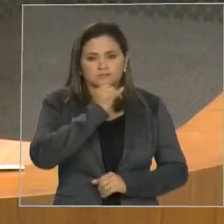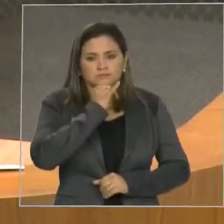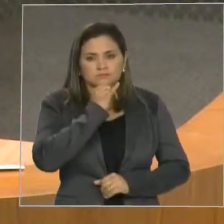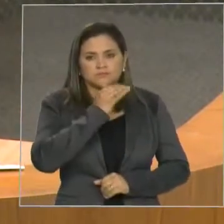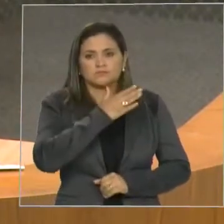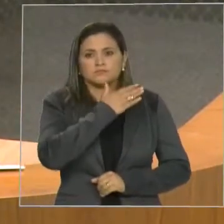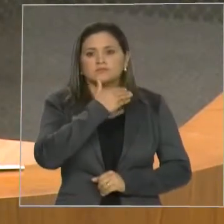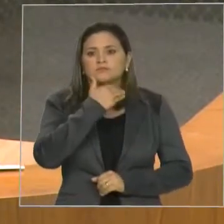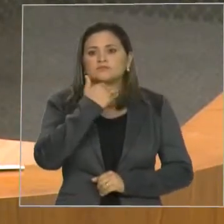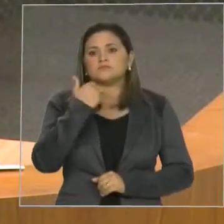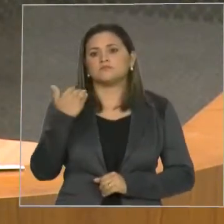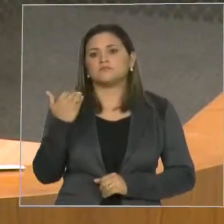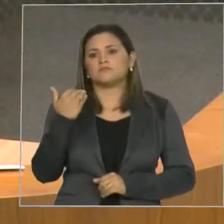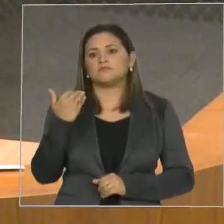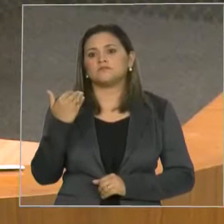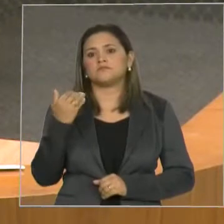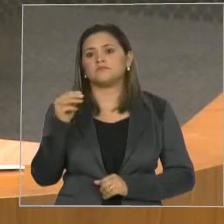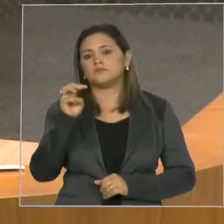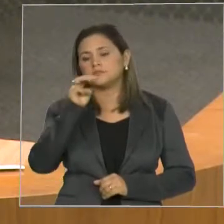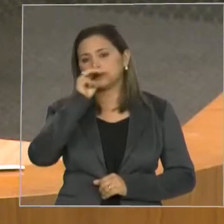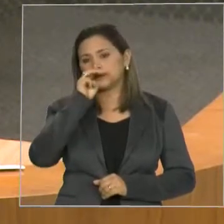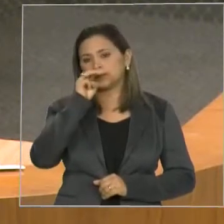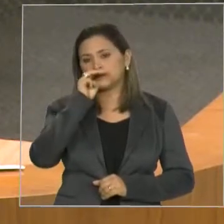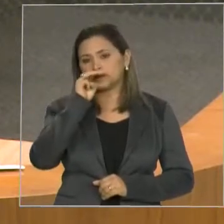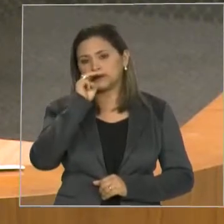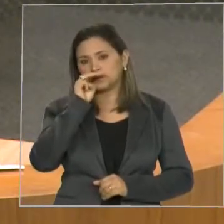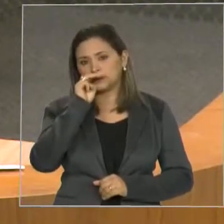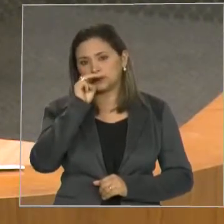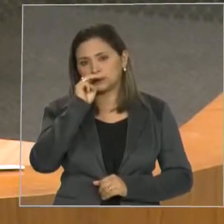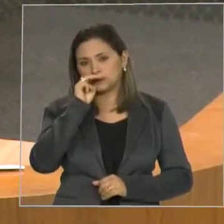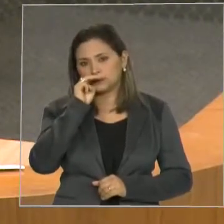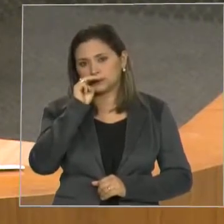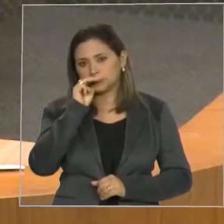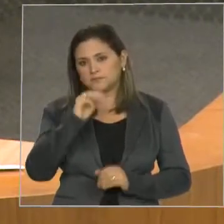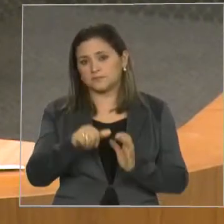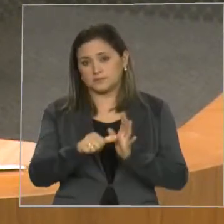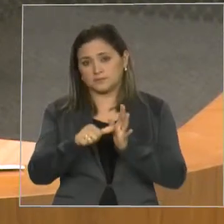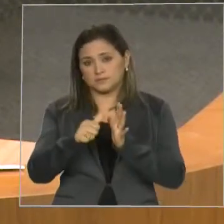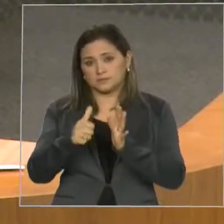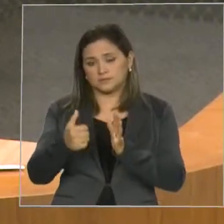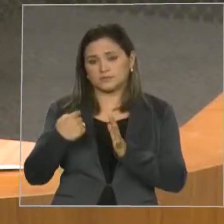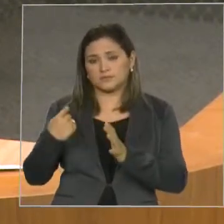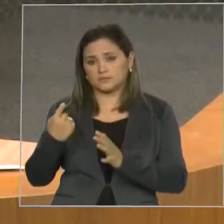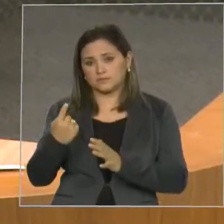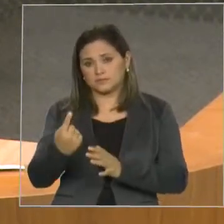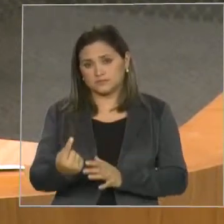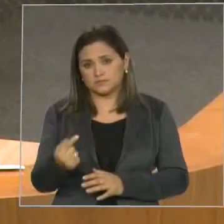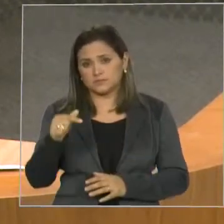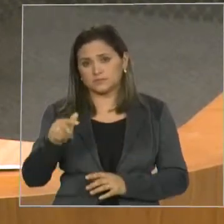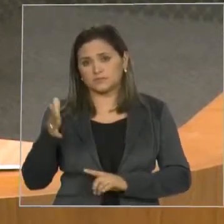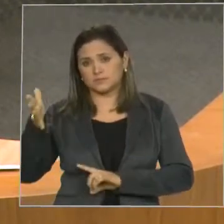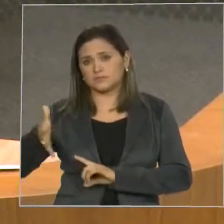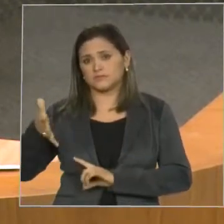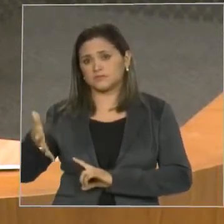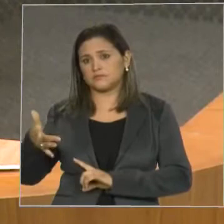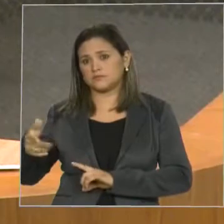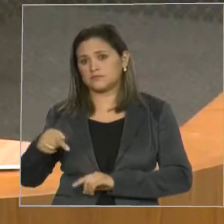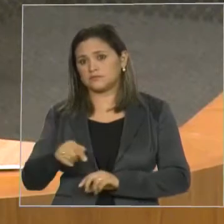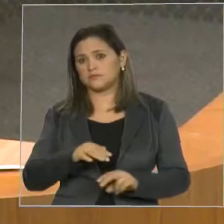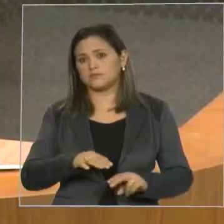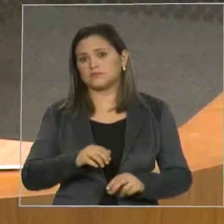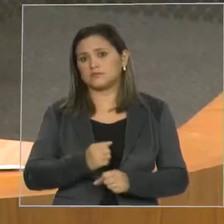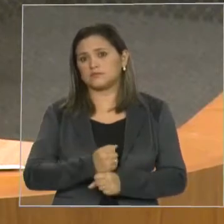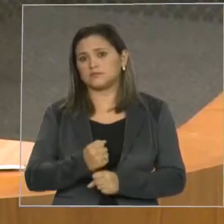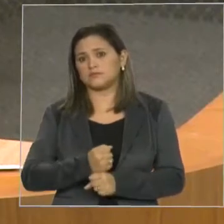sobre o assunto. Realmente é algo que me deixa muito triste, é chegar